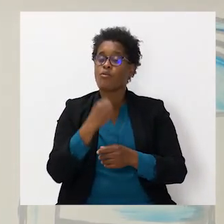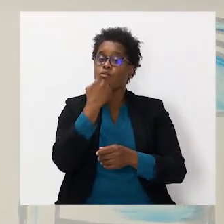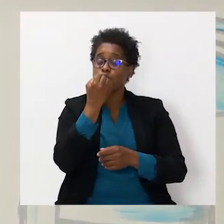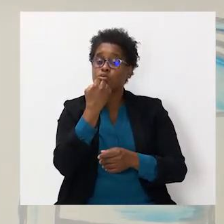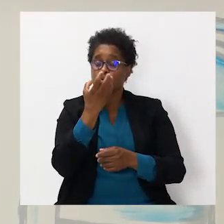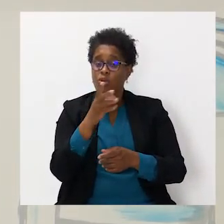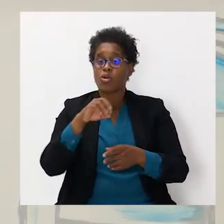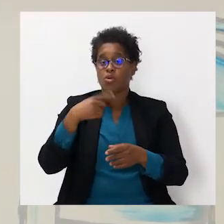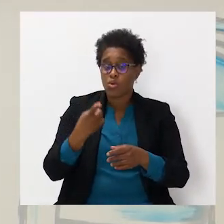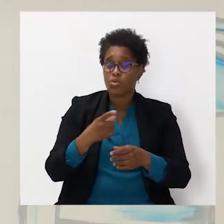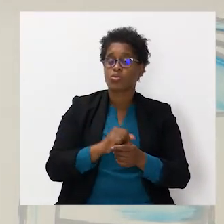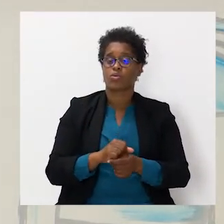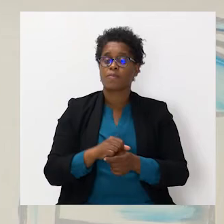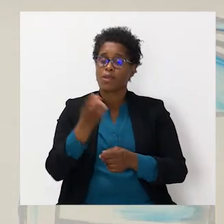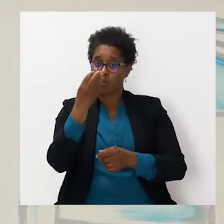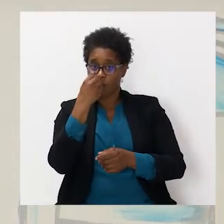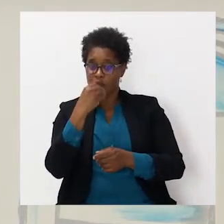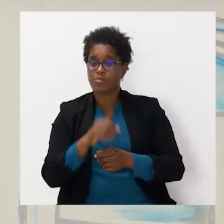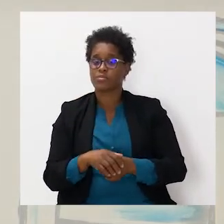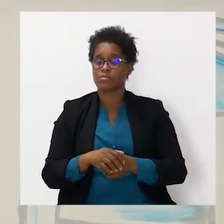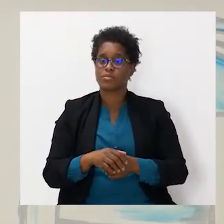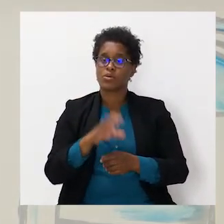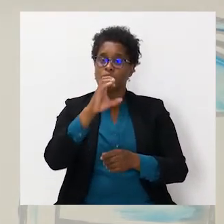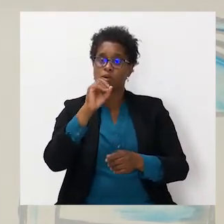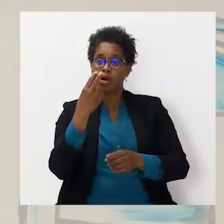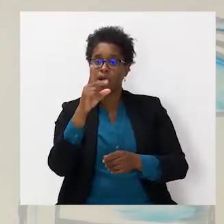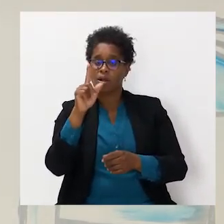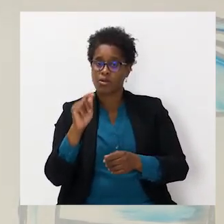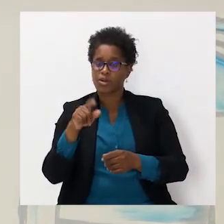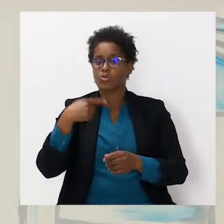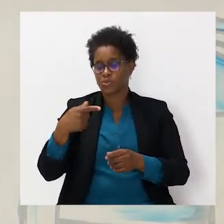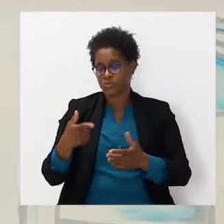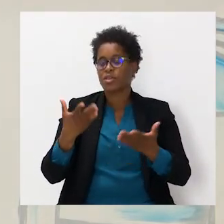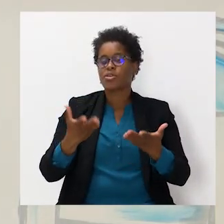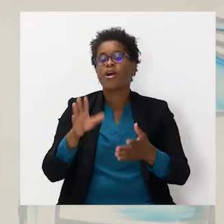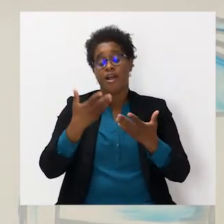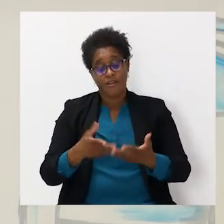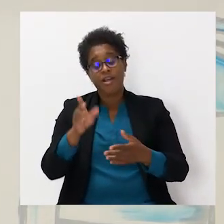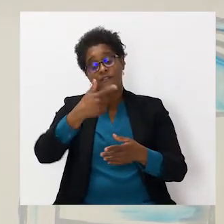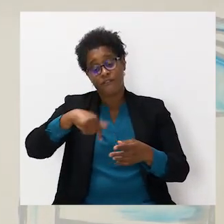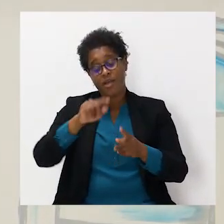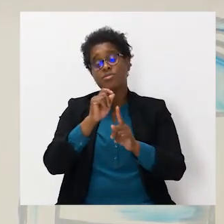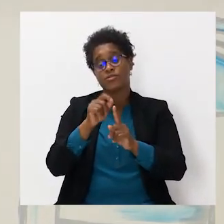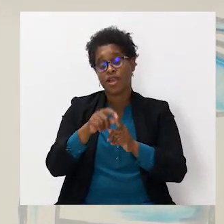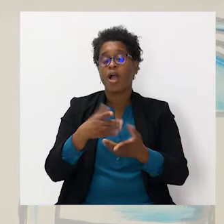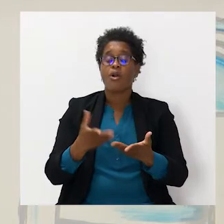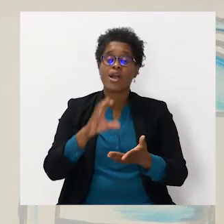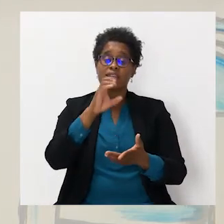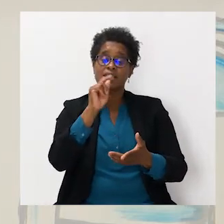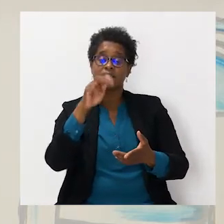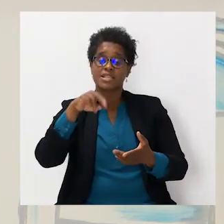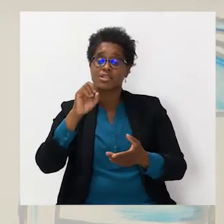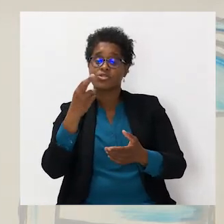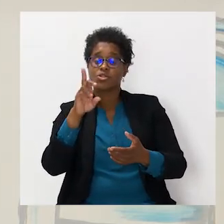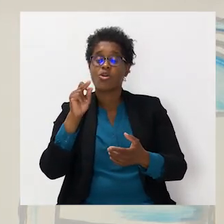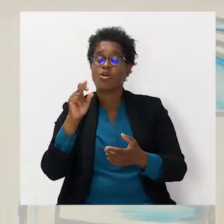fruto, outras comemos o caule, etc. Então vamos identificar. Da cenoura nós comemos o